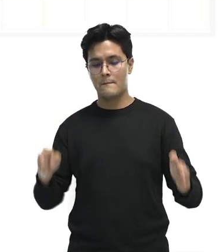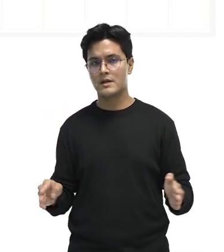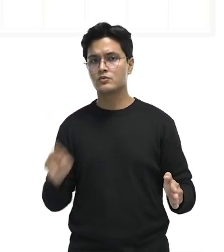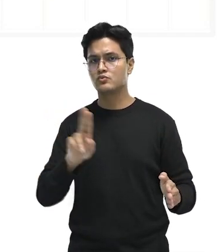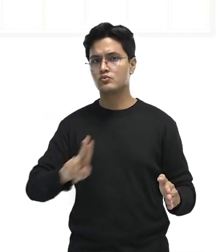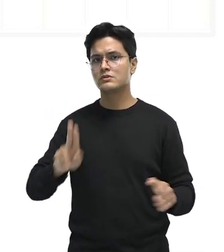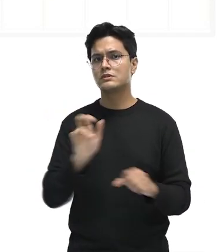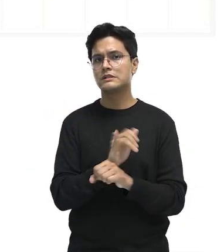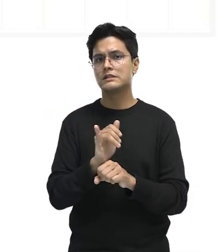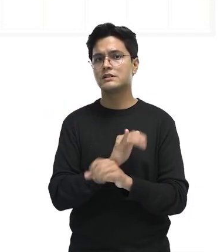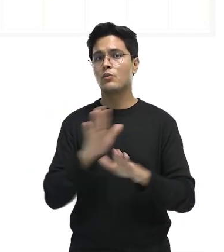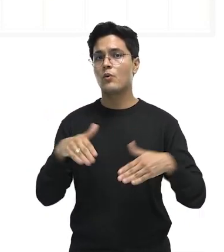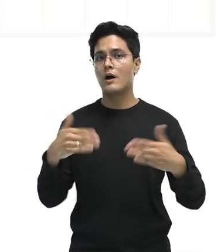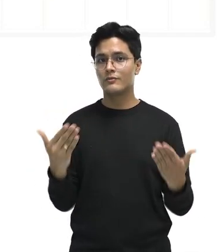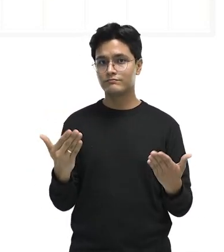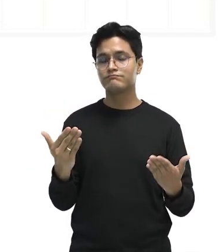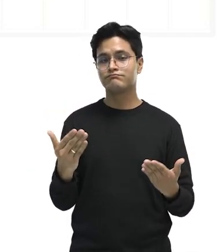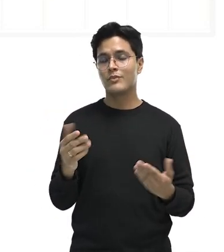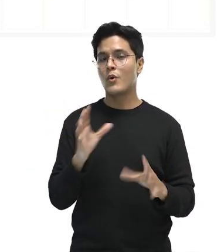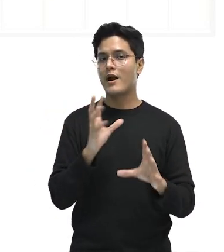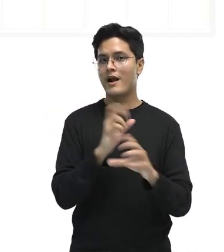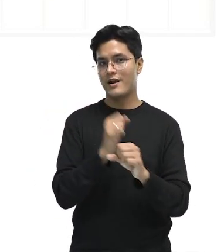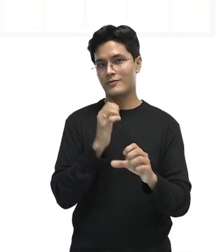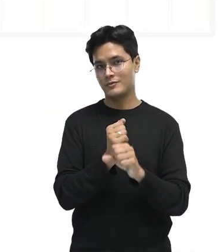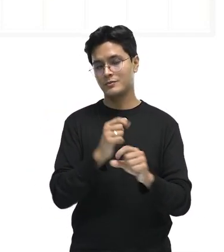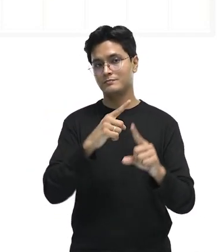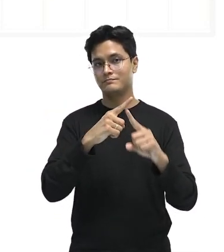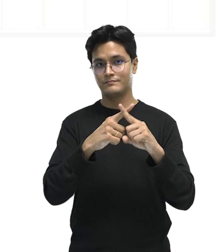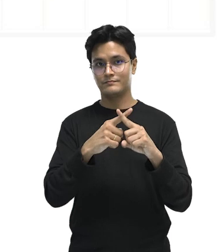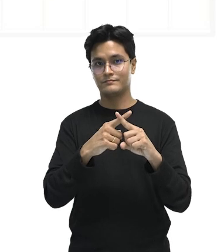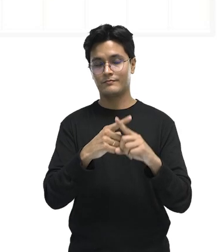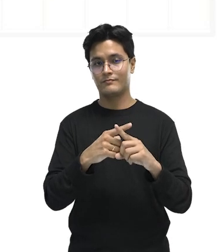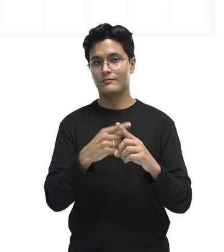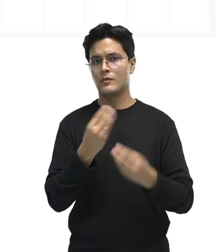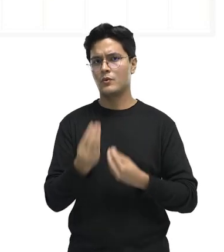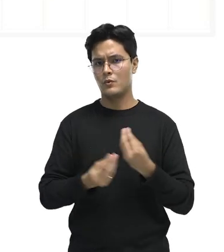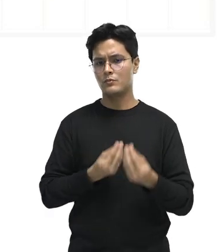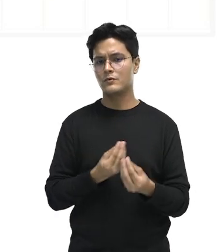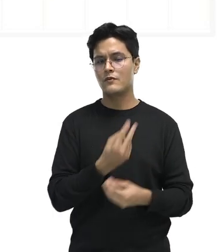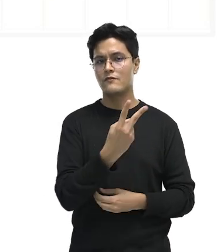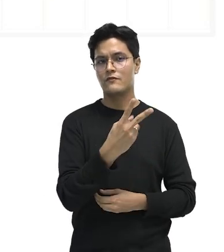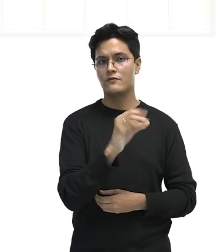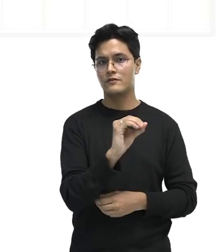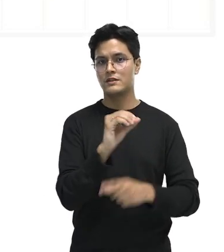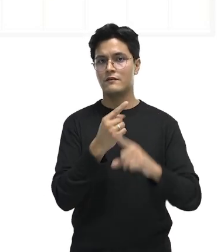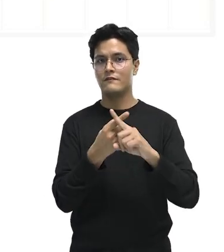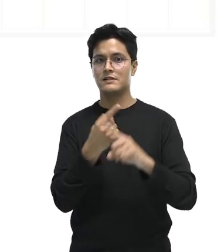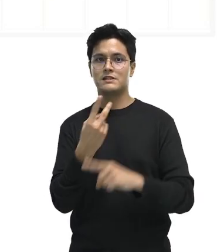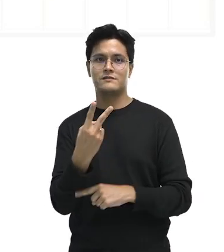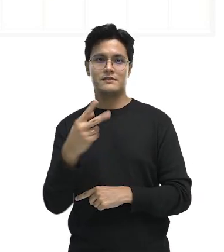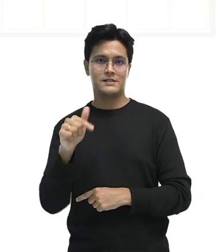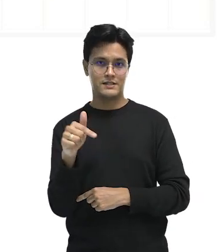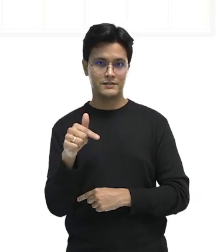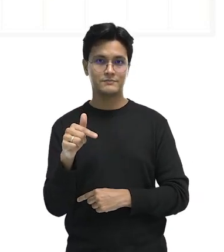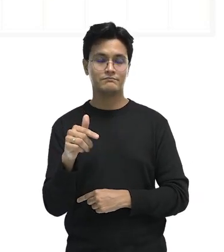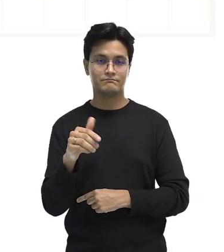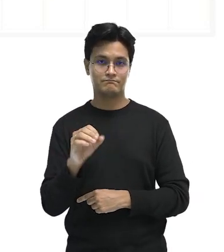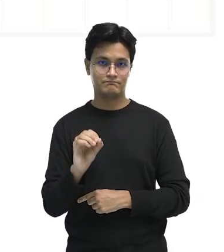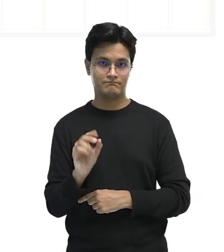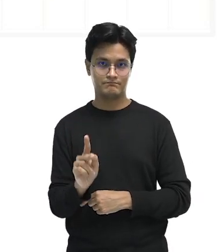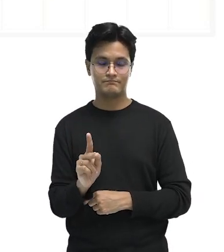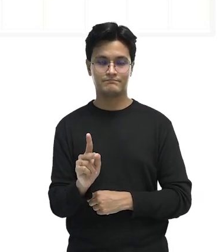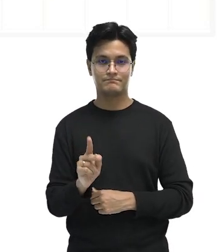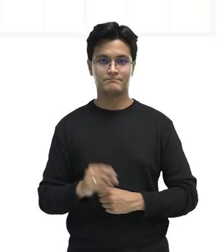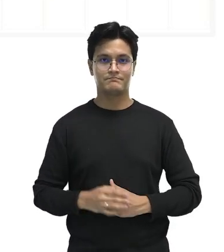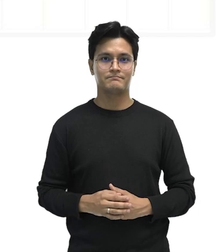simplesmente multiplicar 20 vezes 27, tá certo?